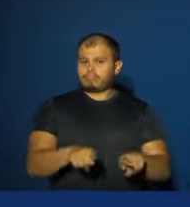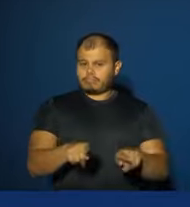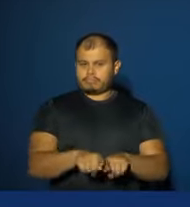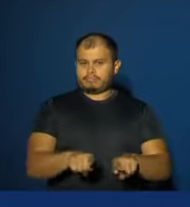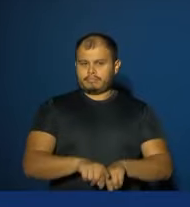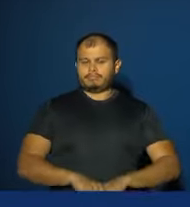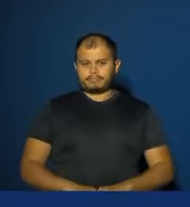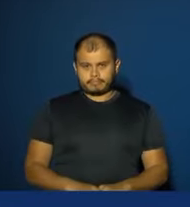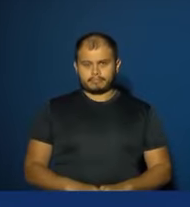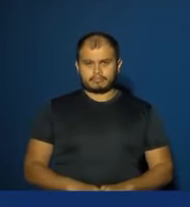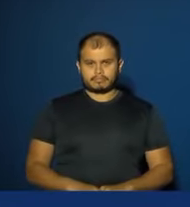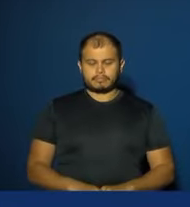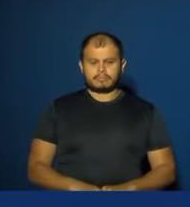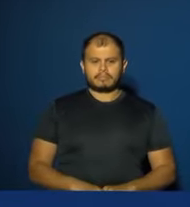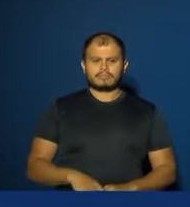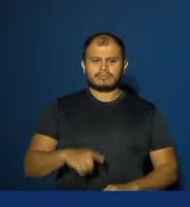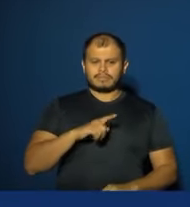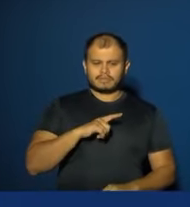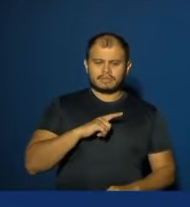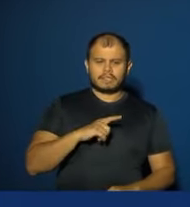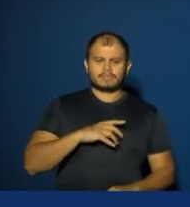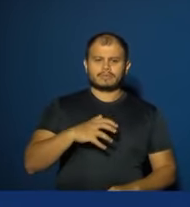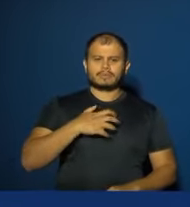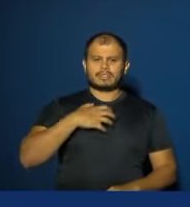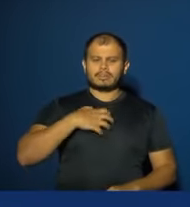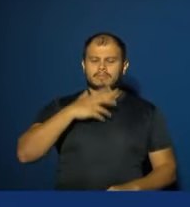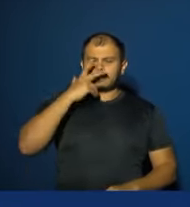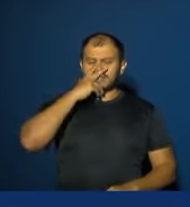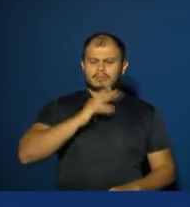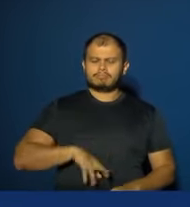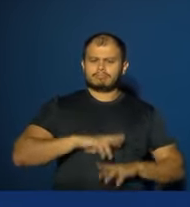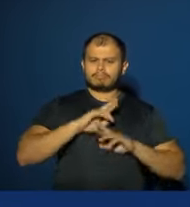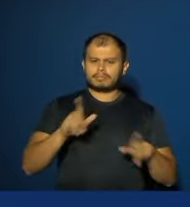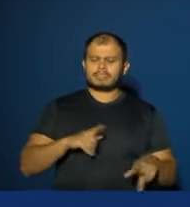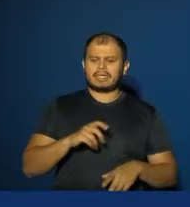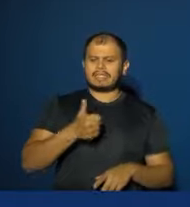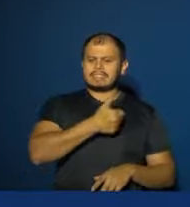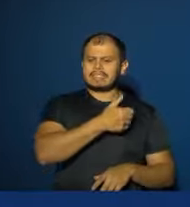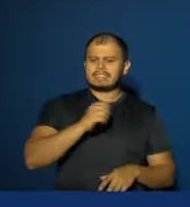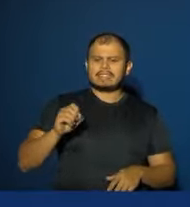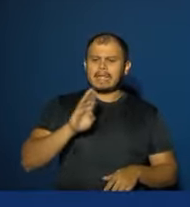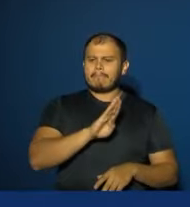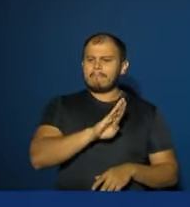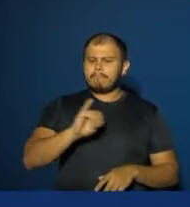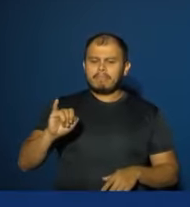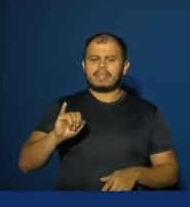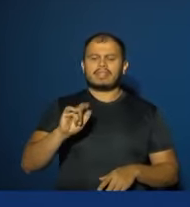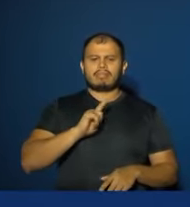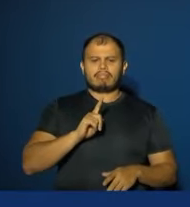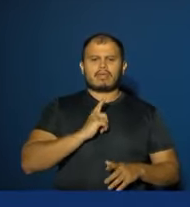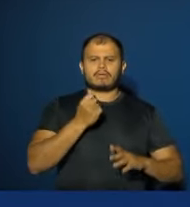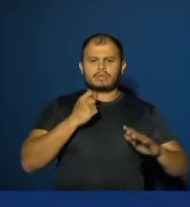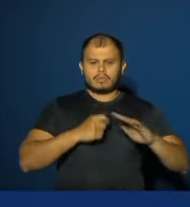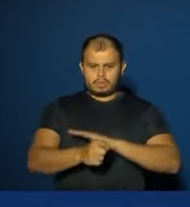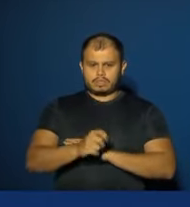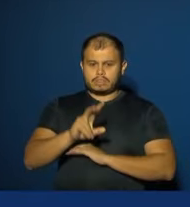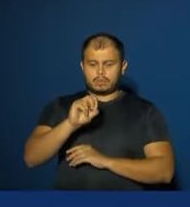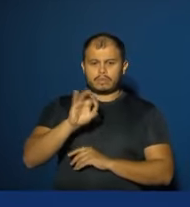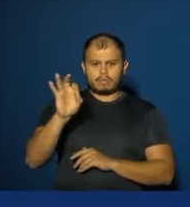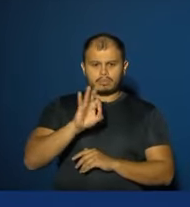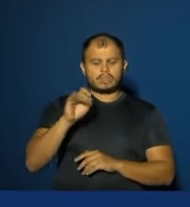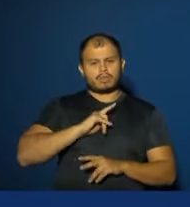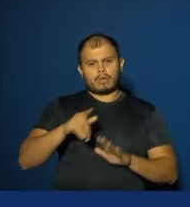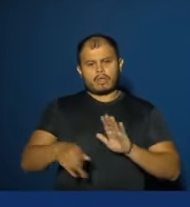Nós temos, de forma discricionária, eu diria, 100 bilhões de investimentos no país. 50% está na mão